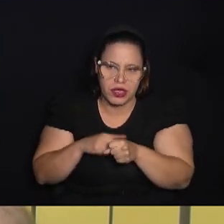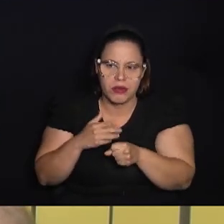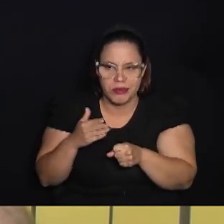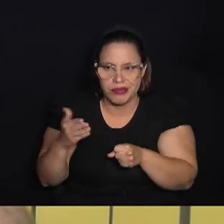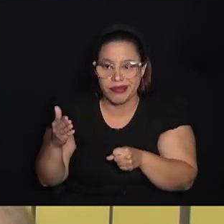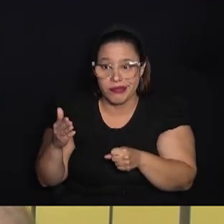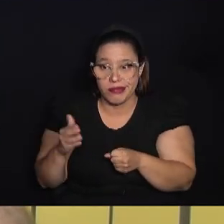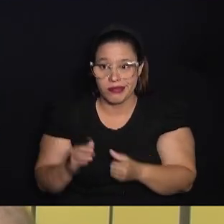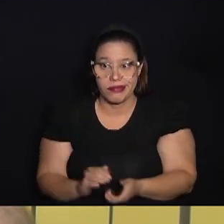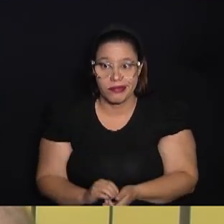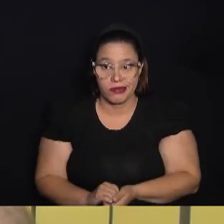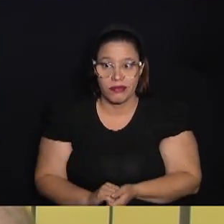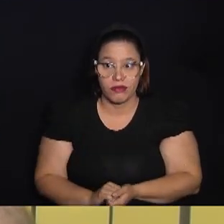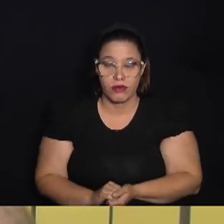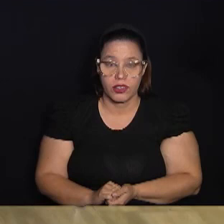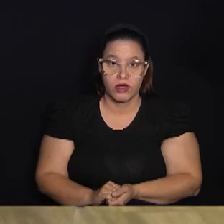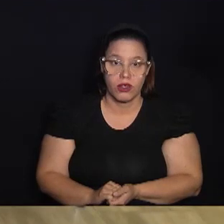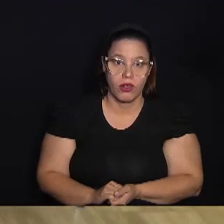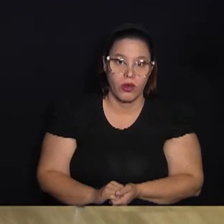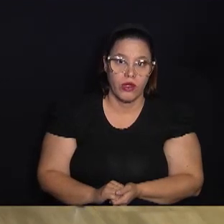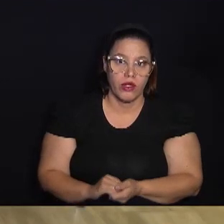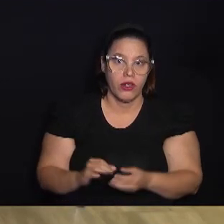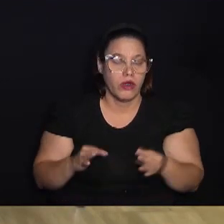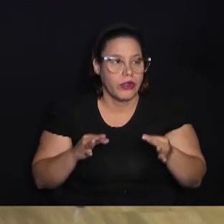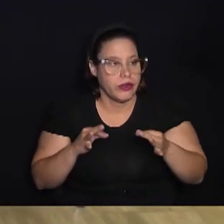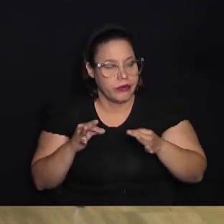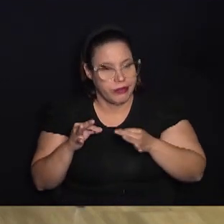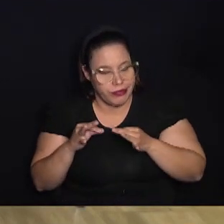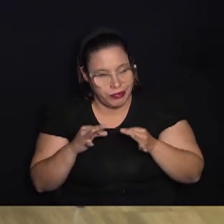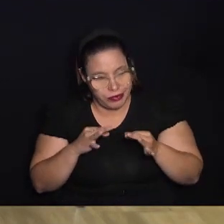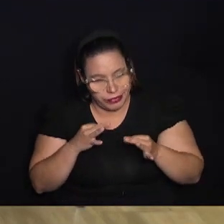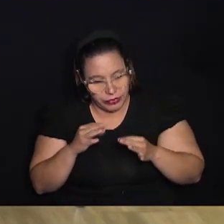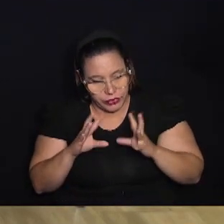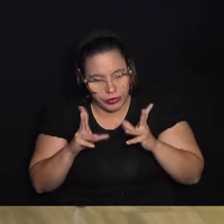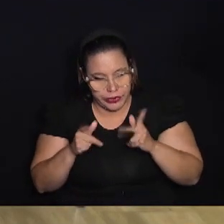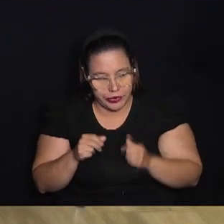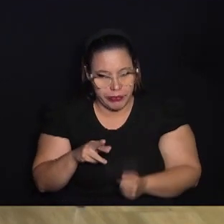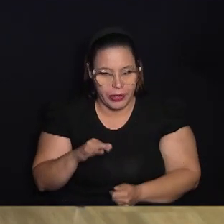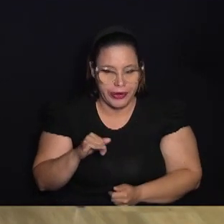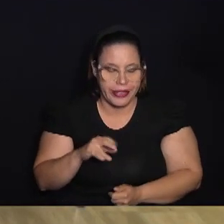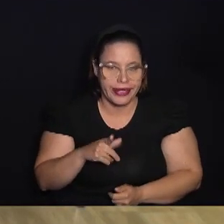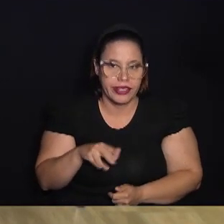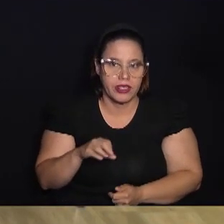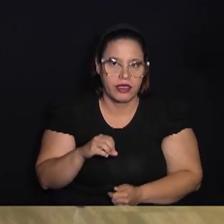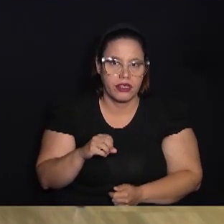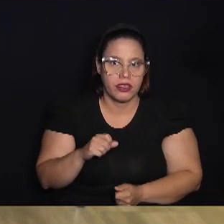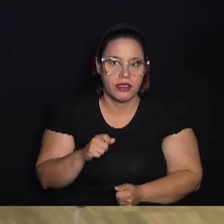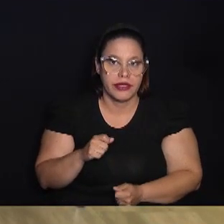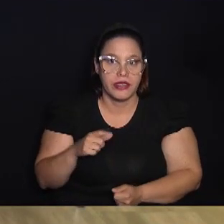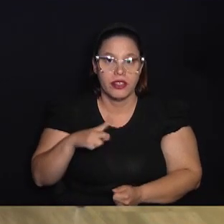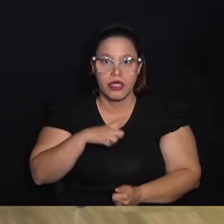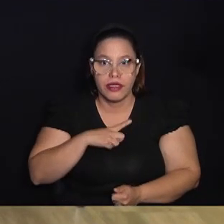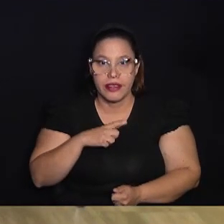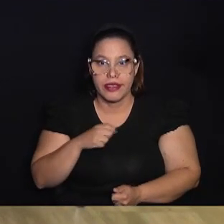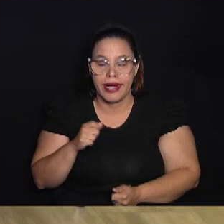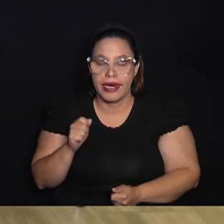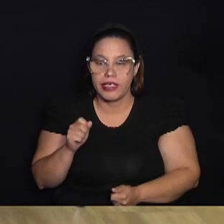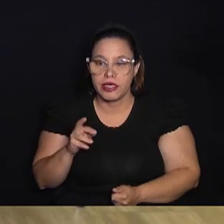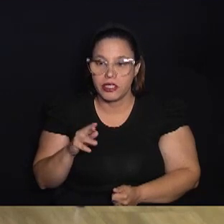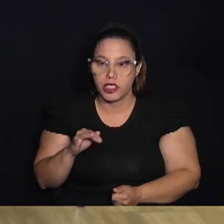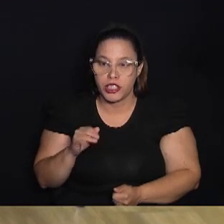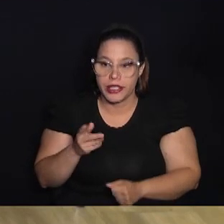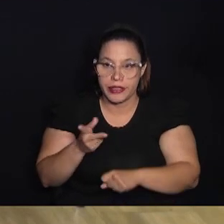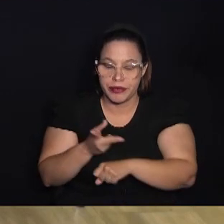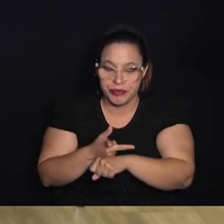que analisando né que nem comentou da manutenção até para achar Monte obra né especializada para que possa fazer